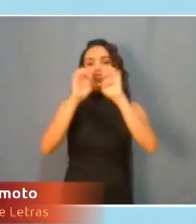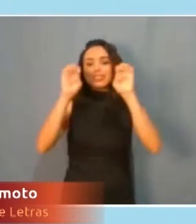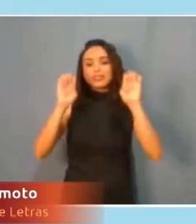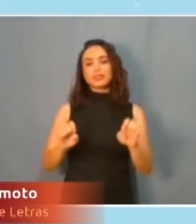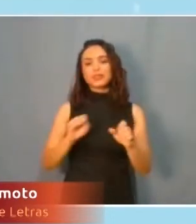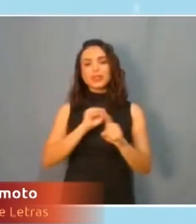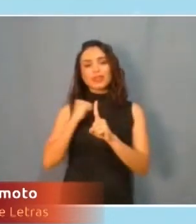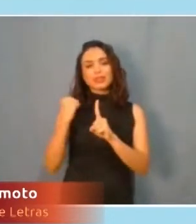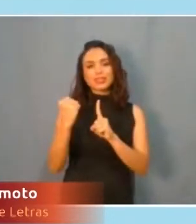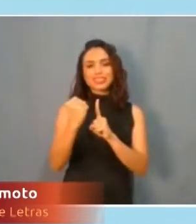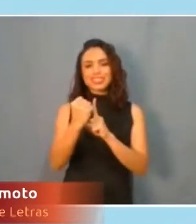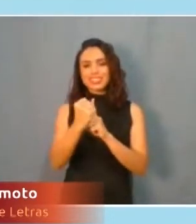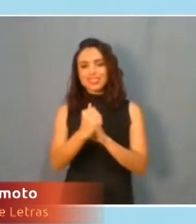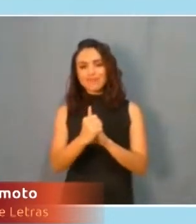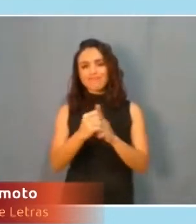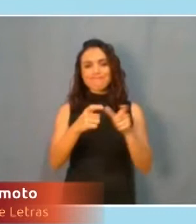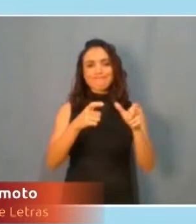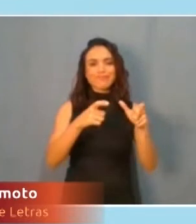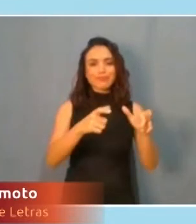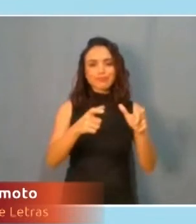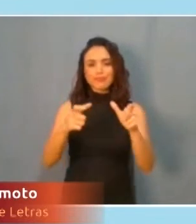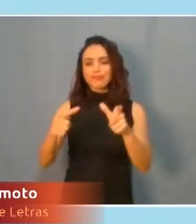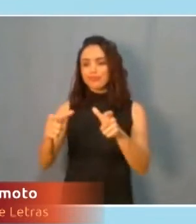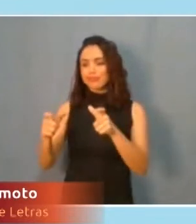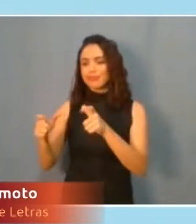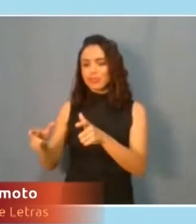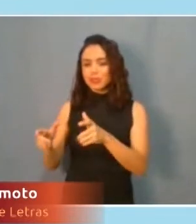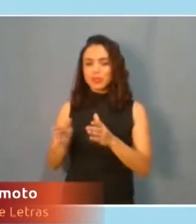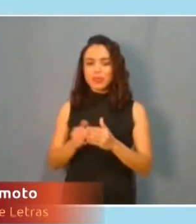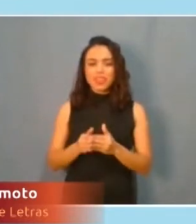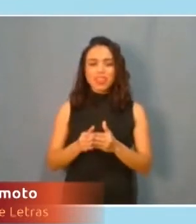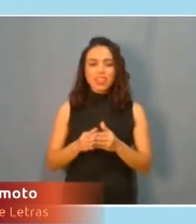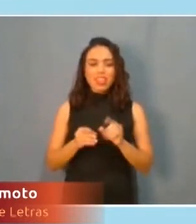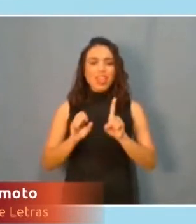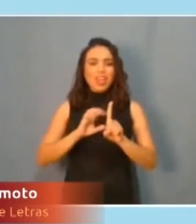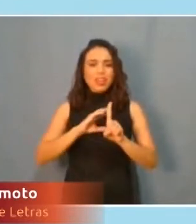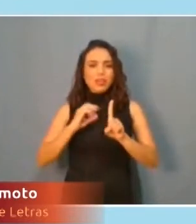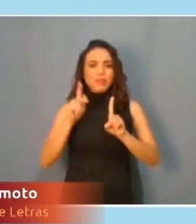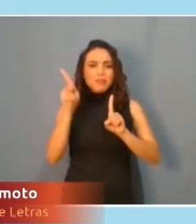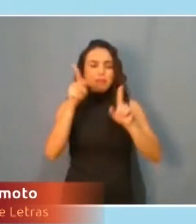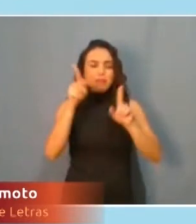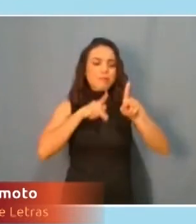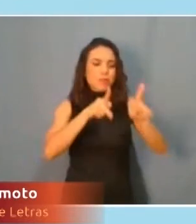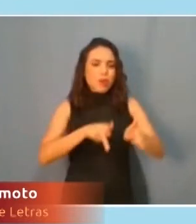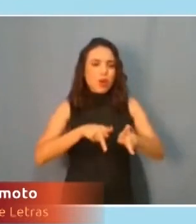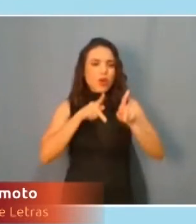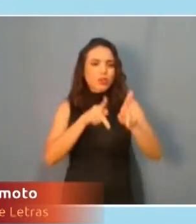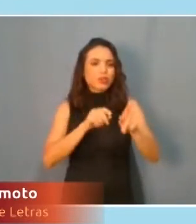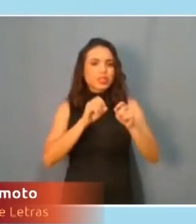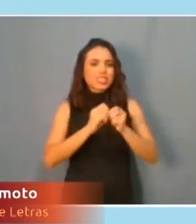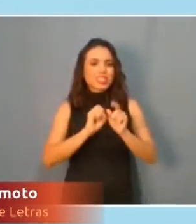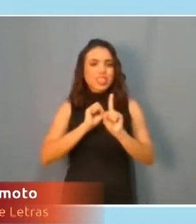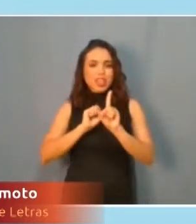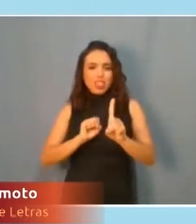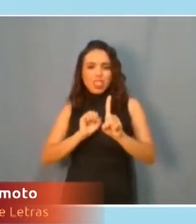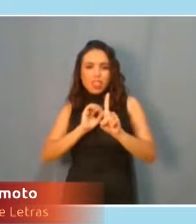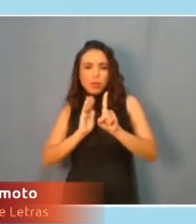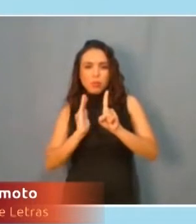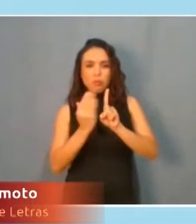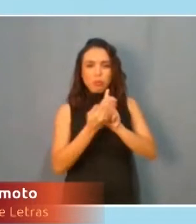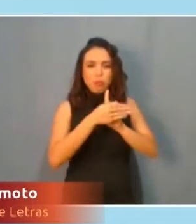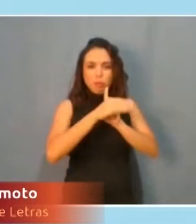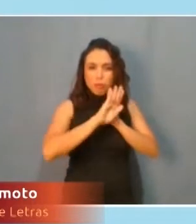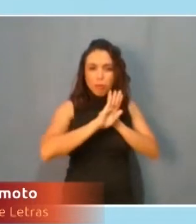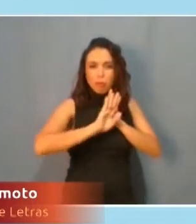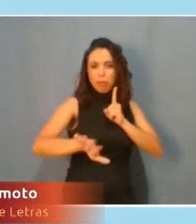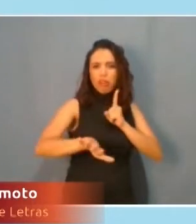que é extremamente excludente e desigual, né? O Brasil é um país racista, sexista e classista, que exclui as